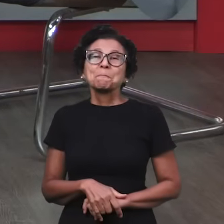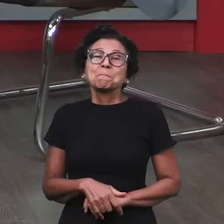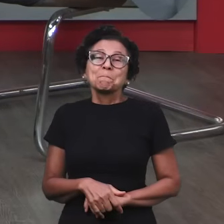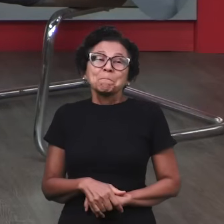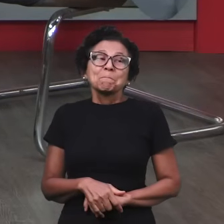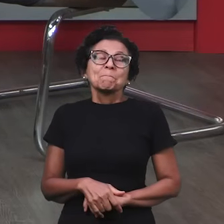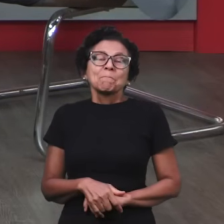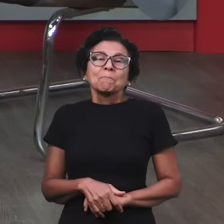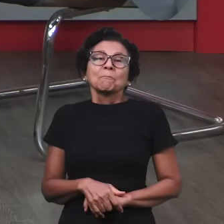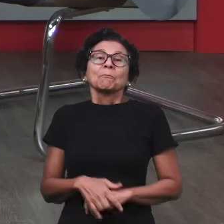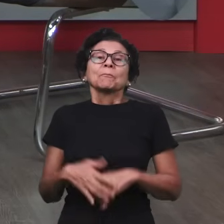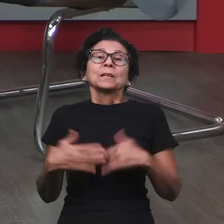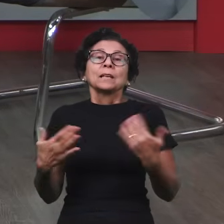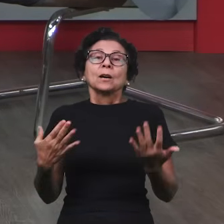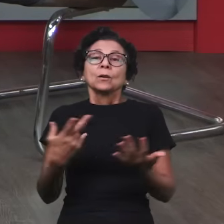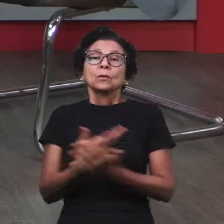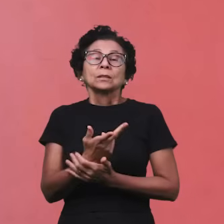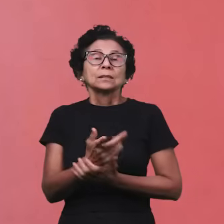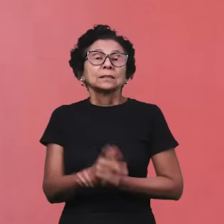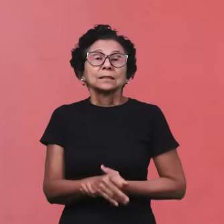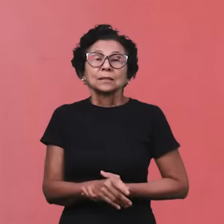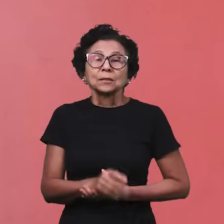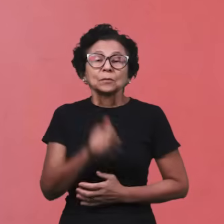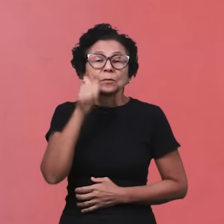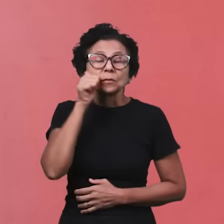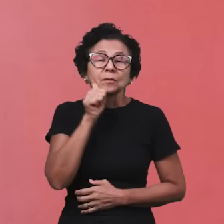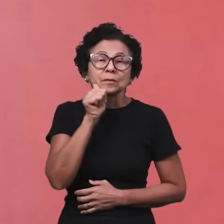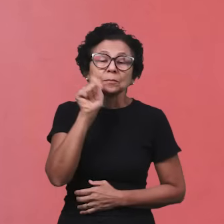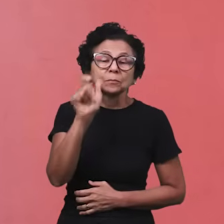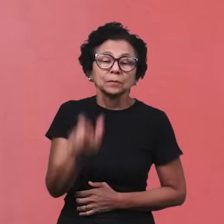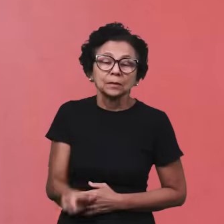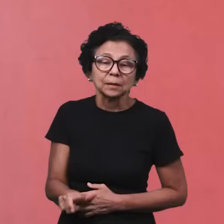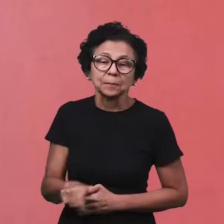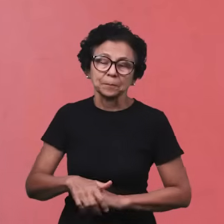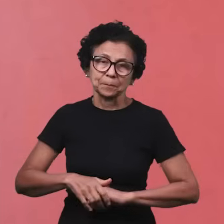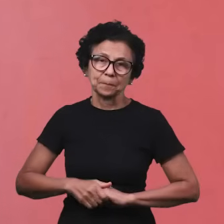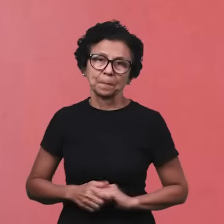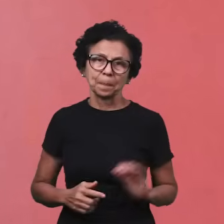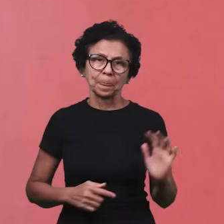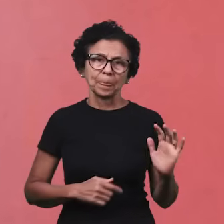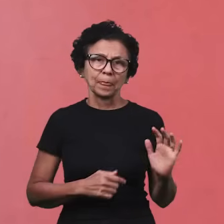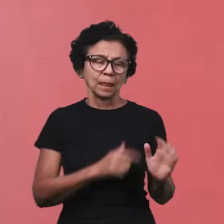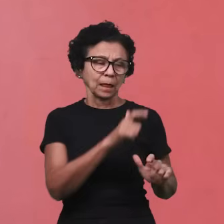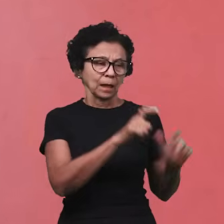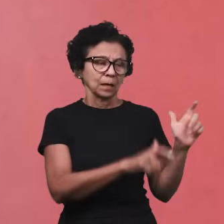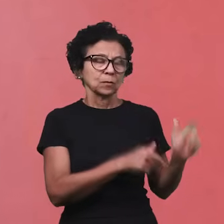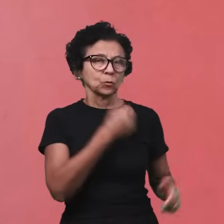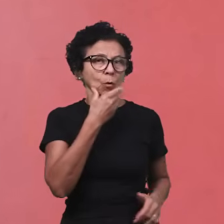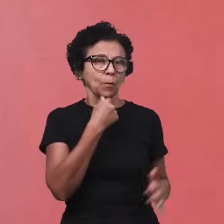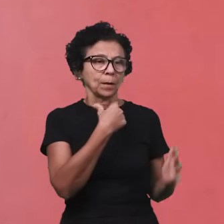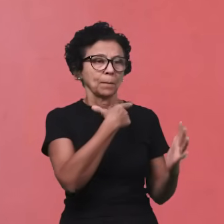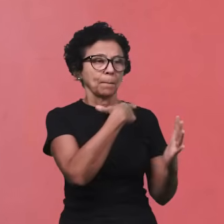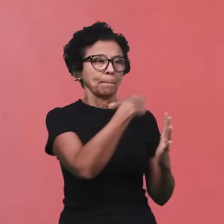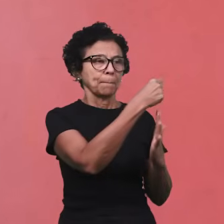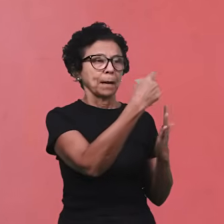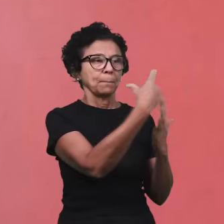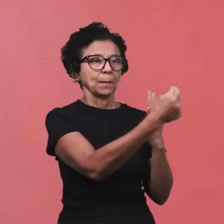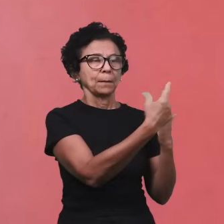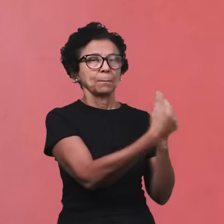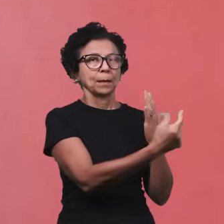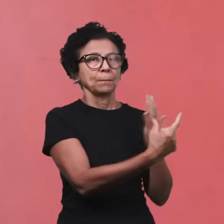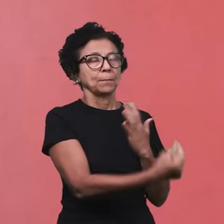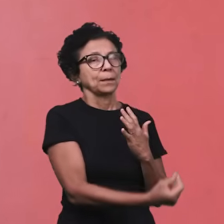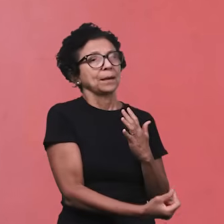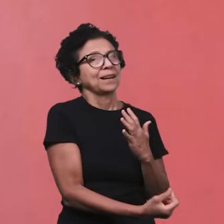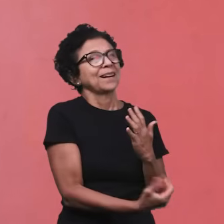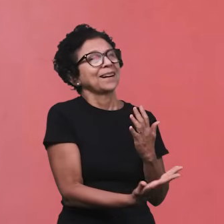mulher? Olha só uma coisa interessante. Aqueles homens, se eles foram embora, é porque eles descumpriram a lei. Aí vão